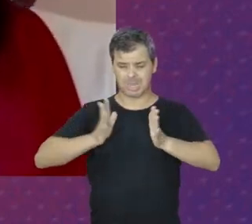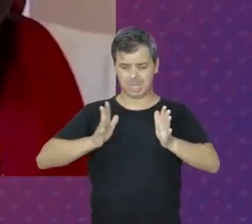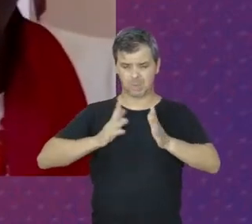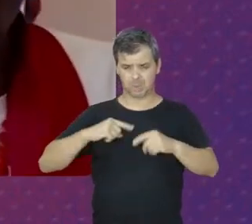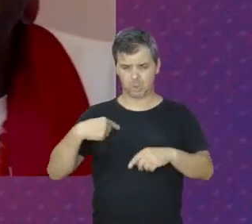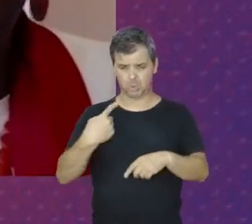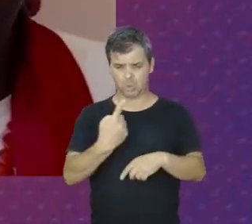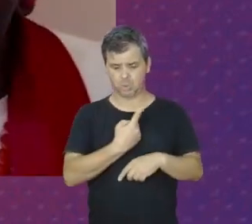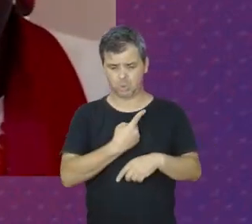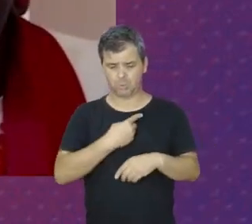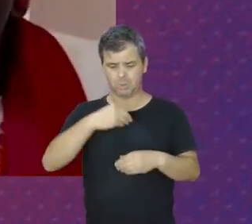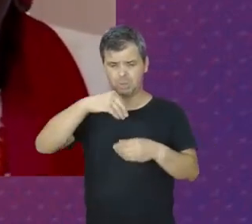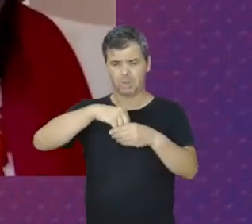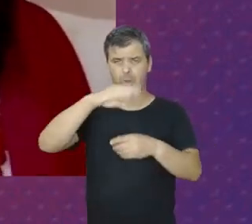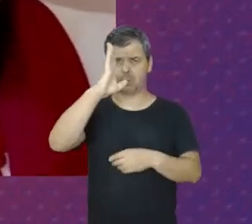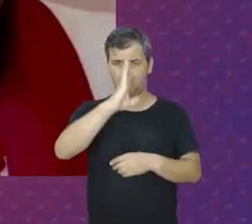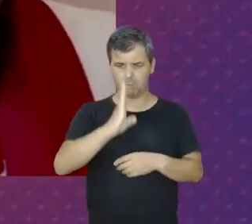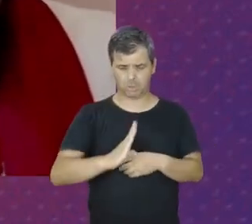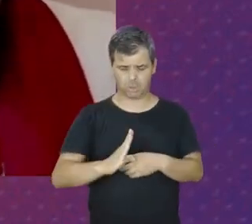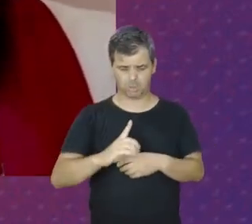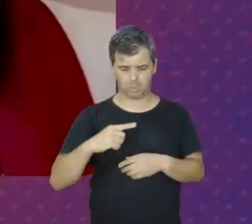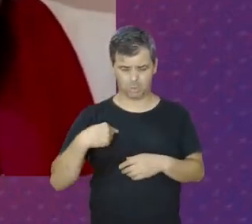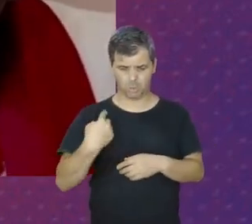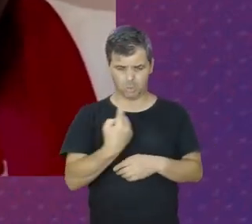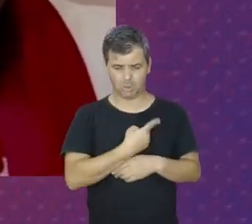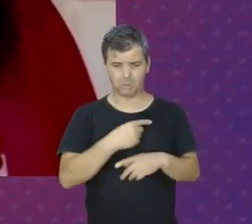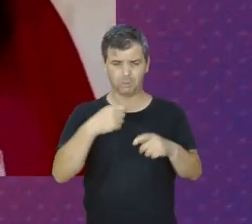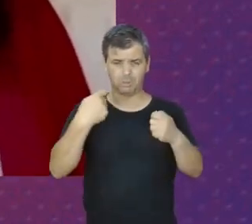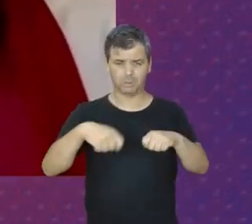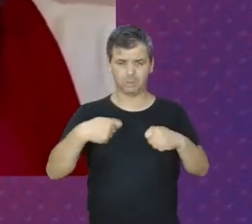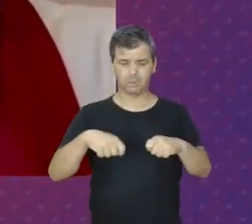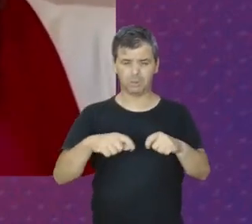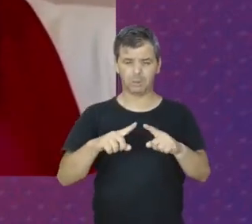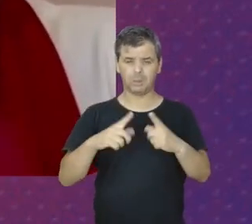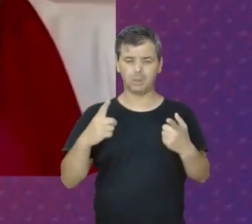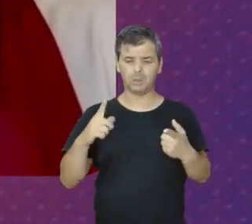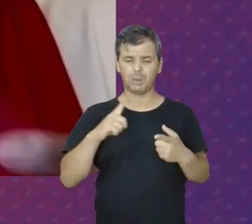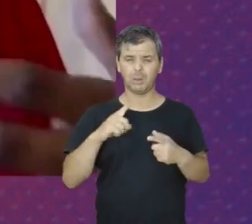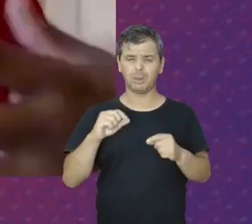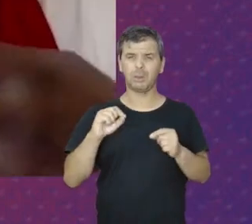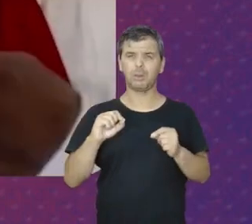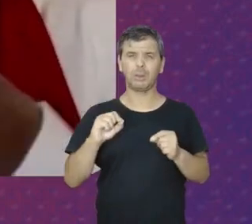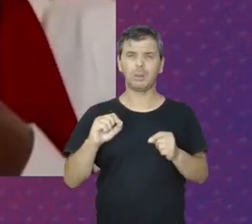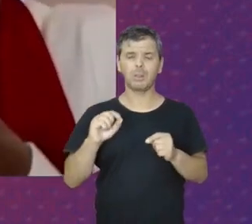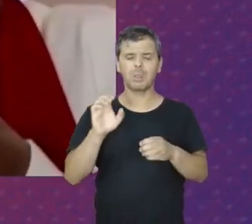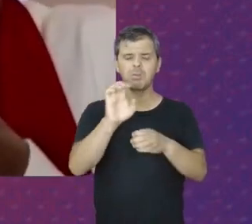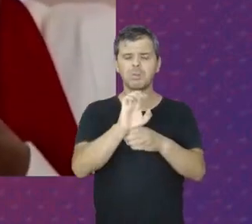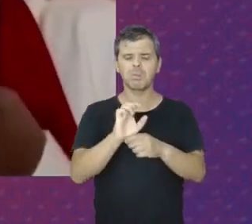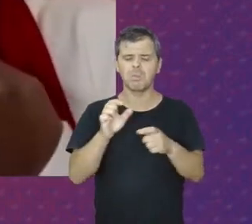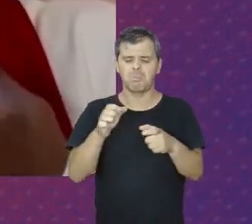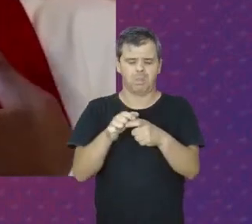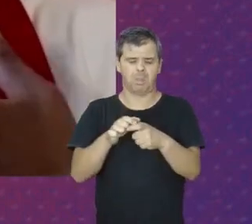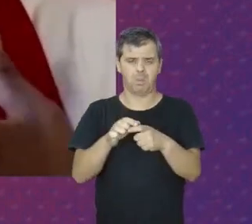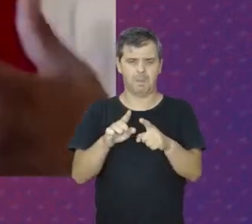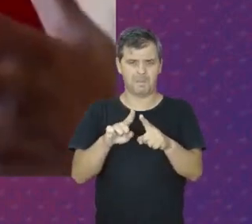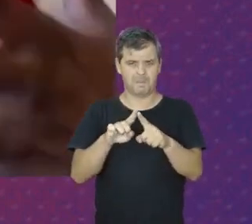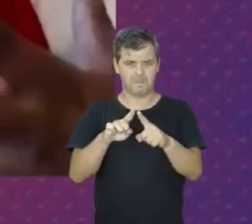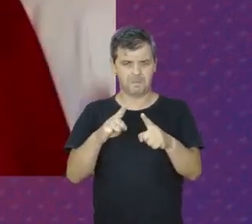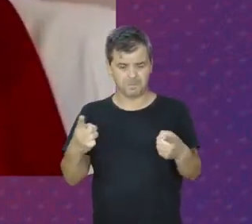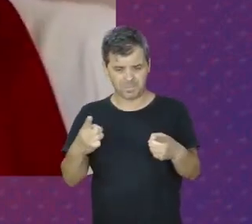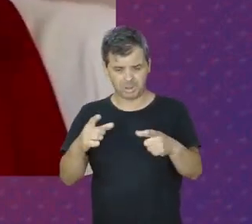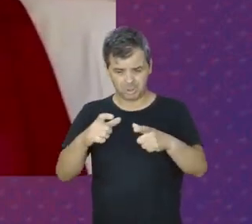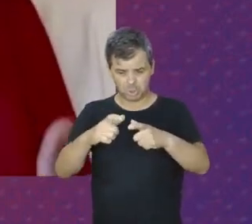nós temos no nosso país. Nós precisamos que esse Estado ele não seja mínimo, mas que ele seja